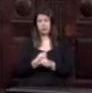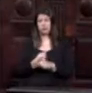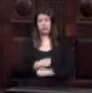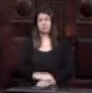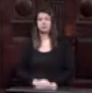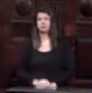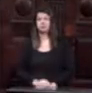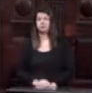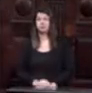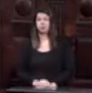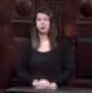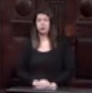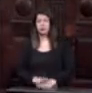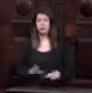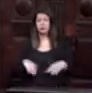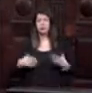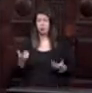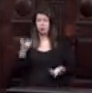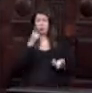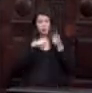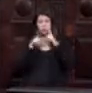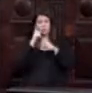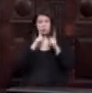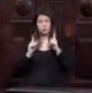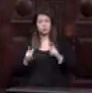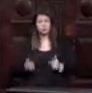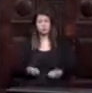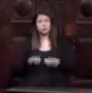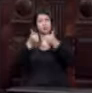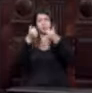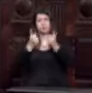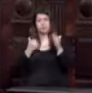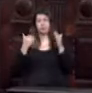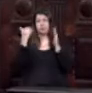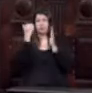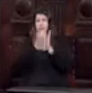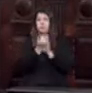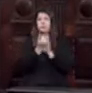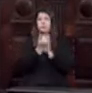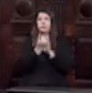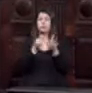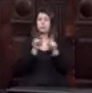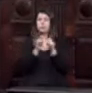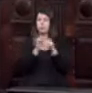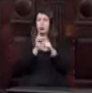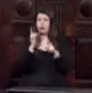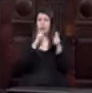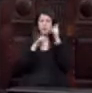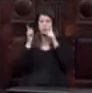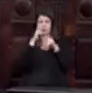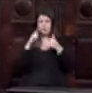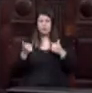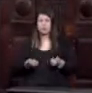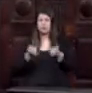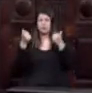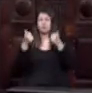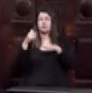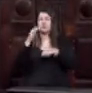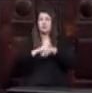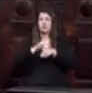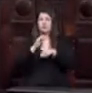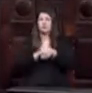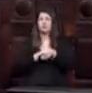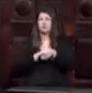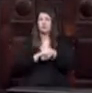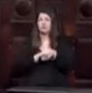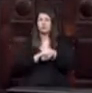estimado. Então, se ela vai ter um lucro líquido muito maior, e o lucro líquido deriva... Para concluir,